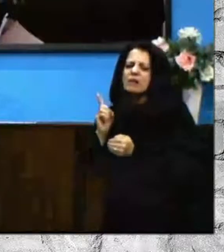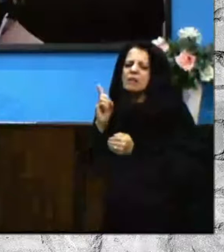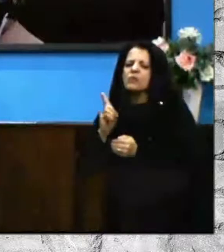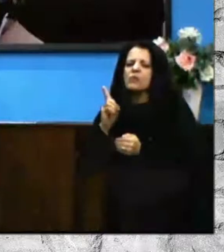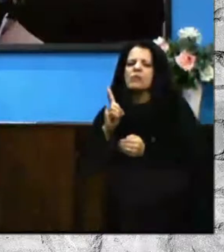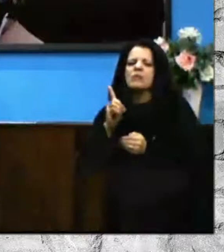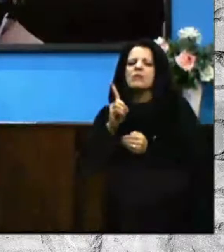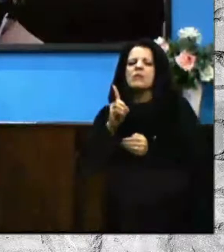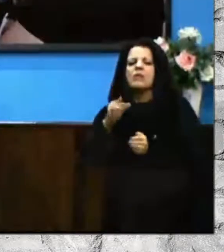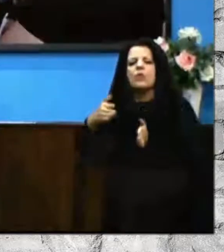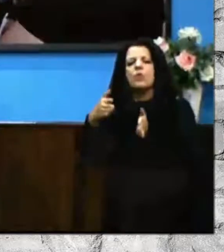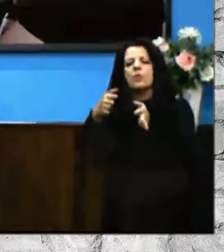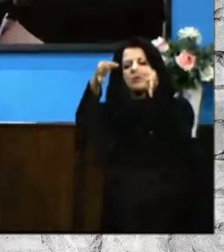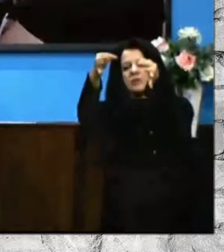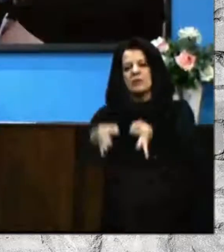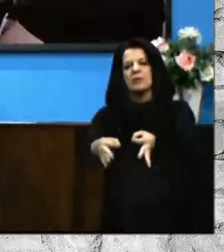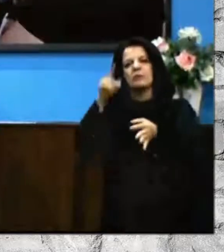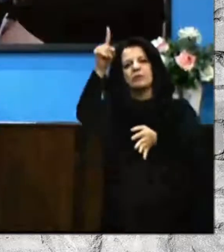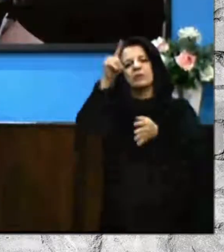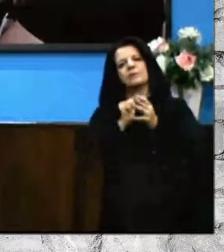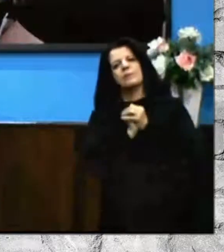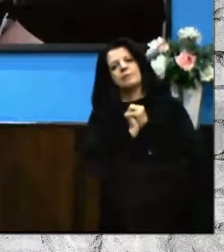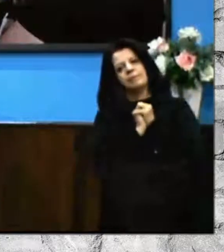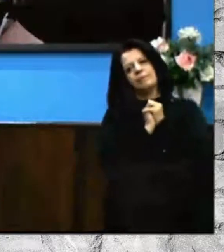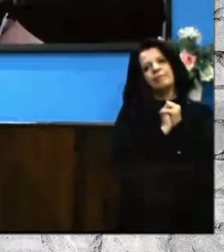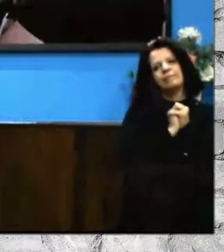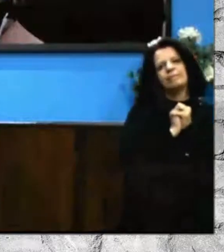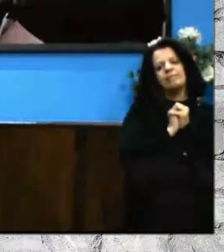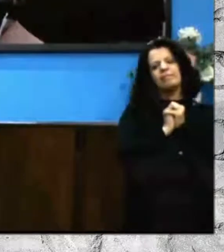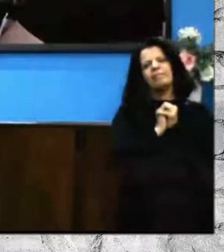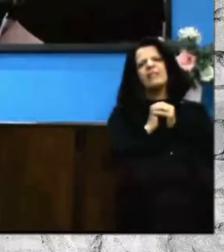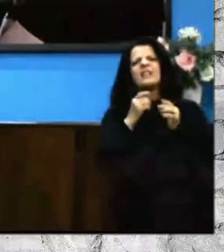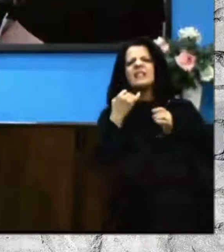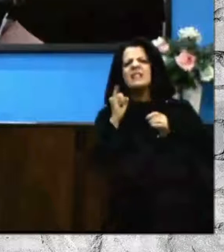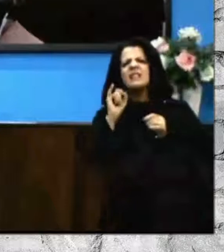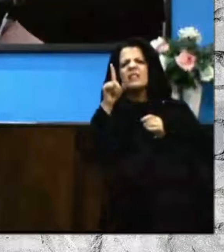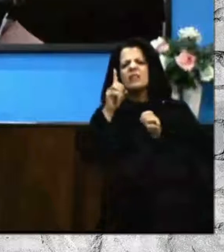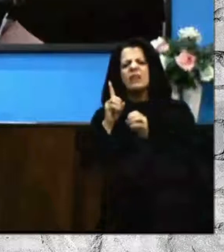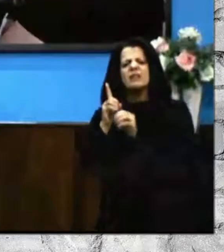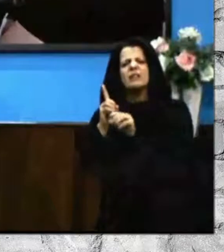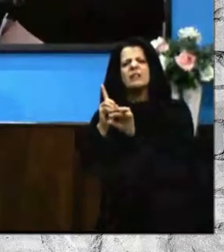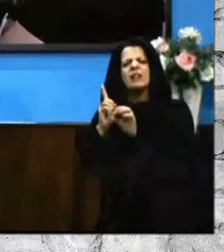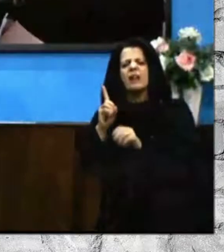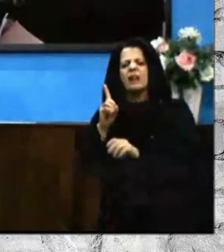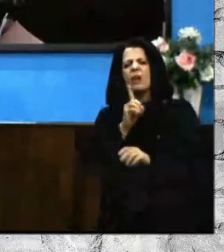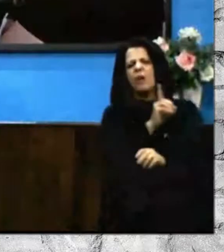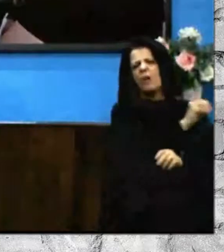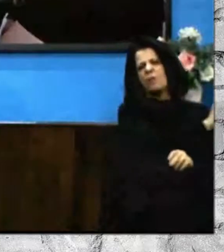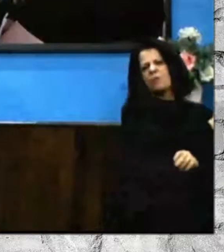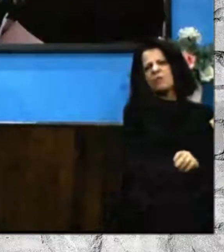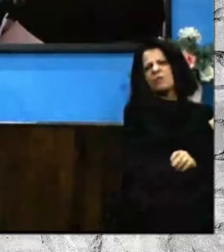caminhos perfeitos de Deus. E estes caminhos não incluíam tentar a